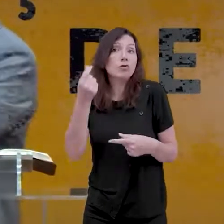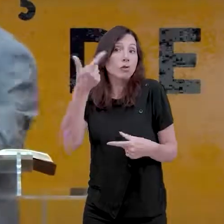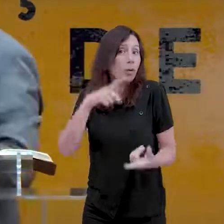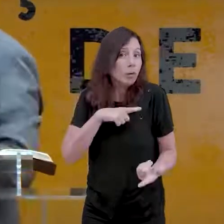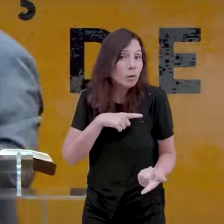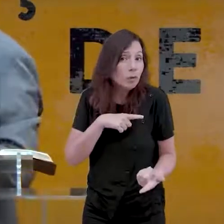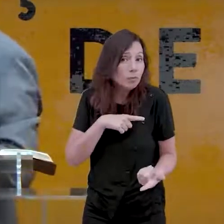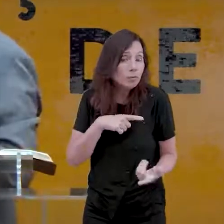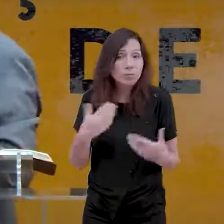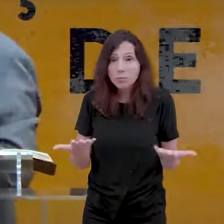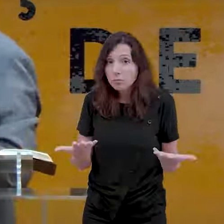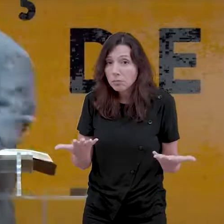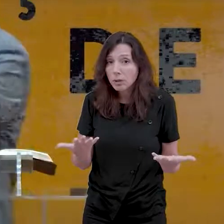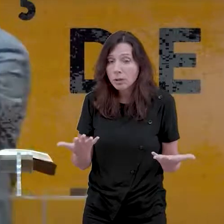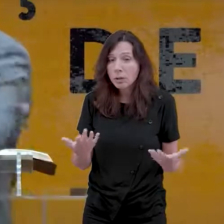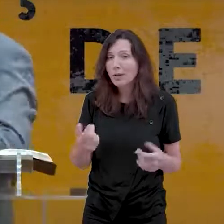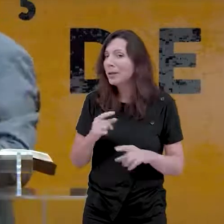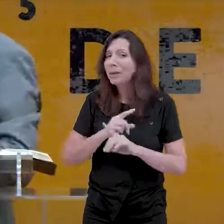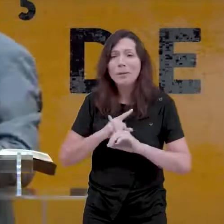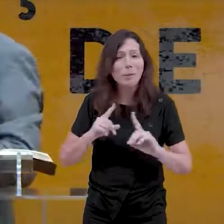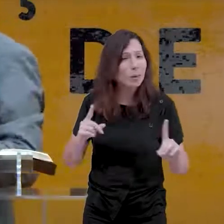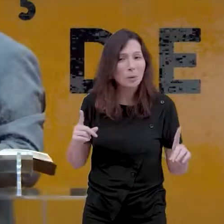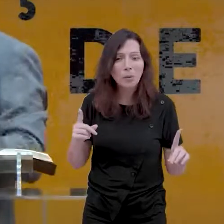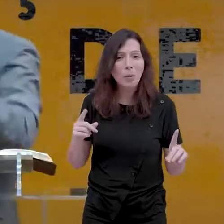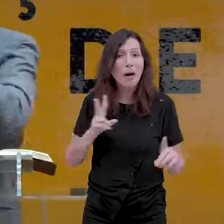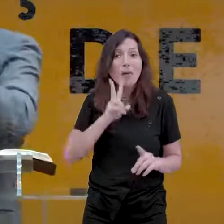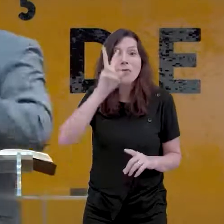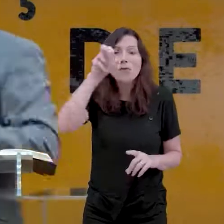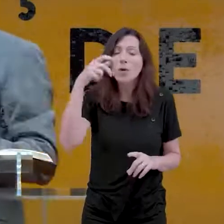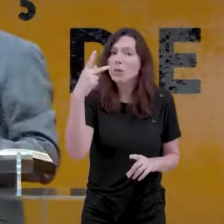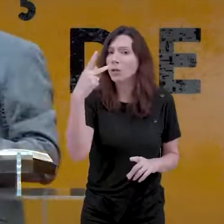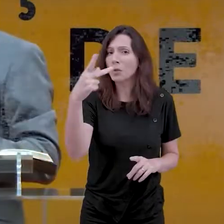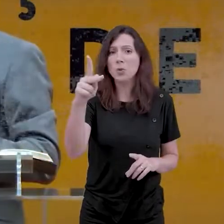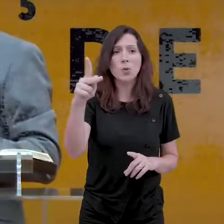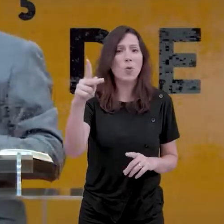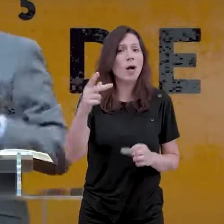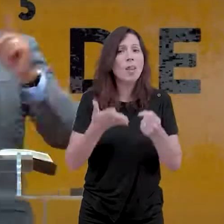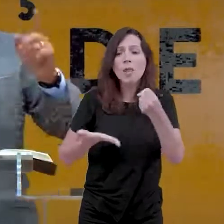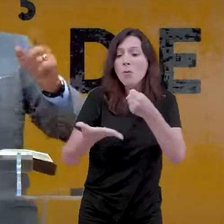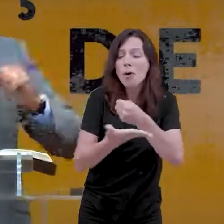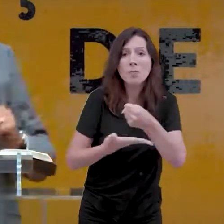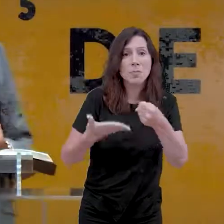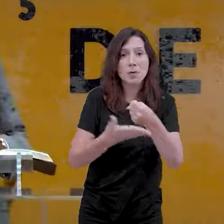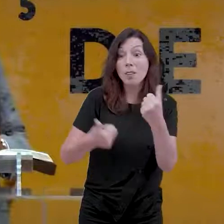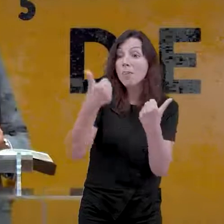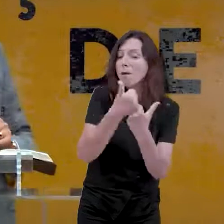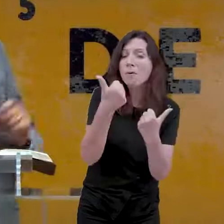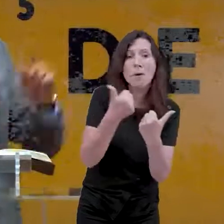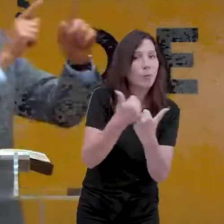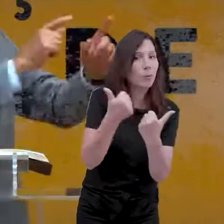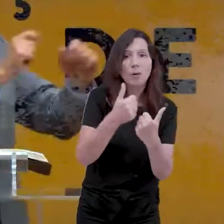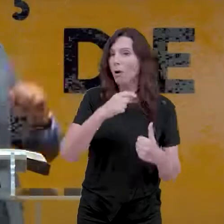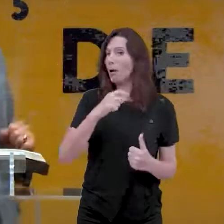A sua força não está no braço da carne. A sua força não está no seu dinheiro, a sua força não está na sua inteligência, a sua força não está nos seus